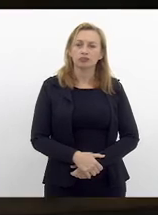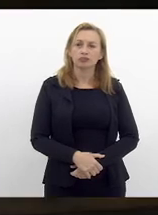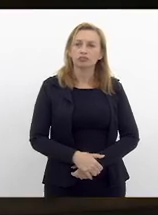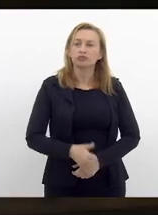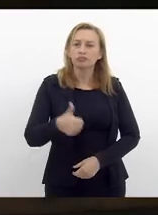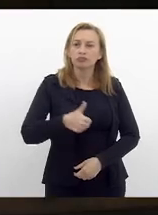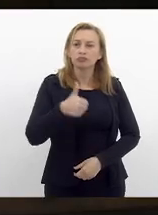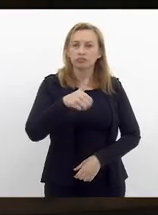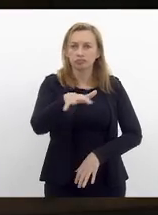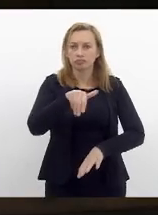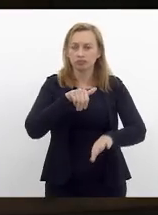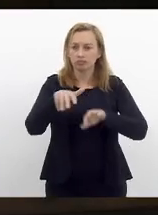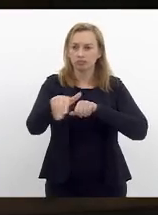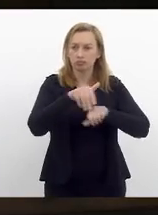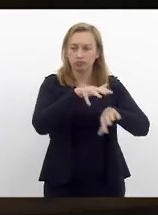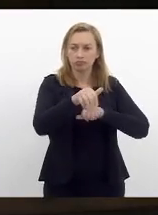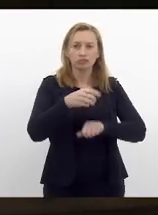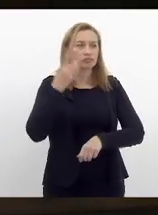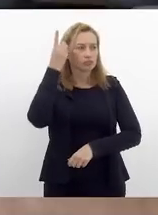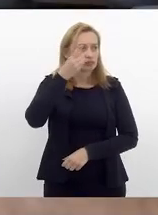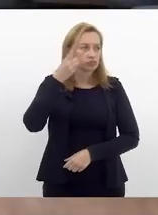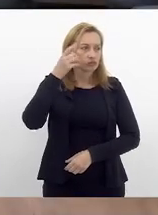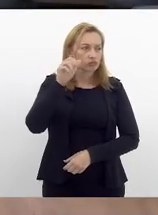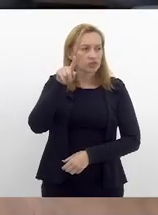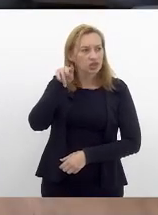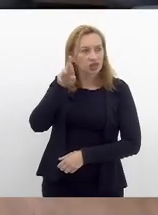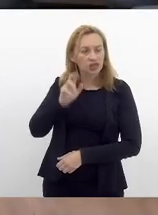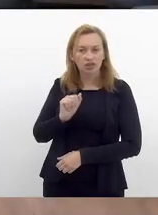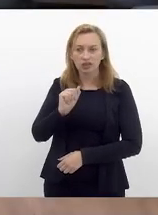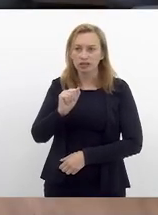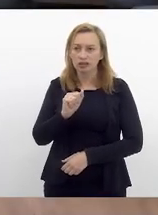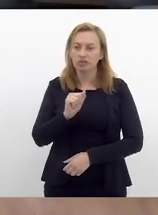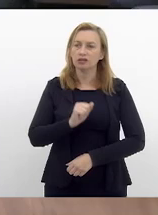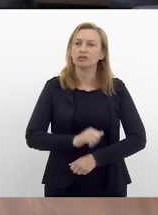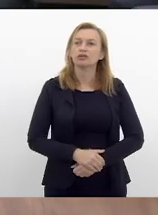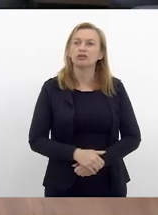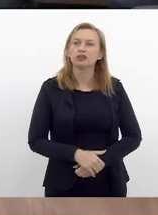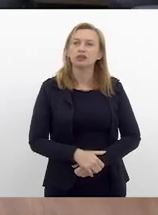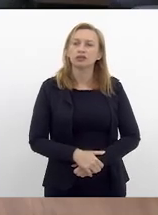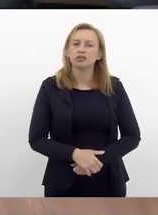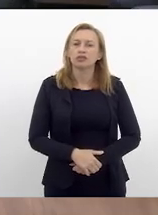Primeira chamada. Deputada Adriana Baltazar.